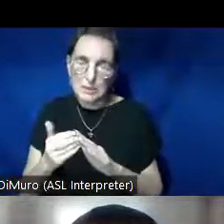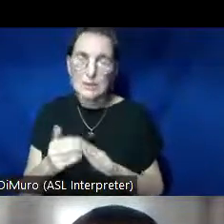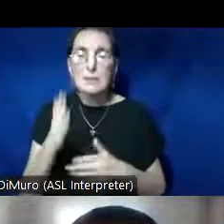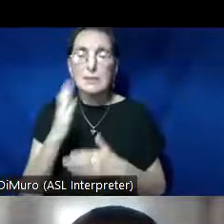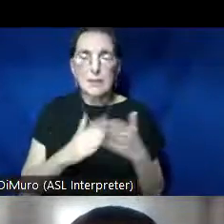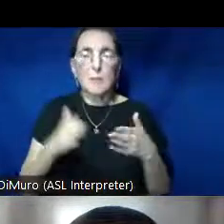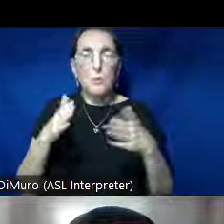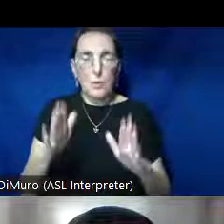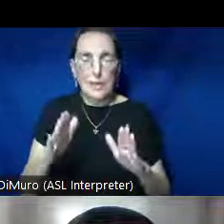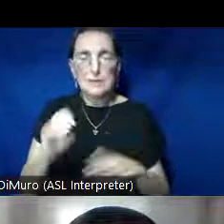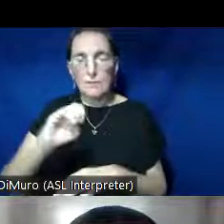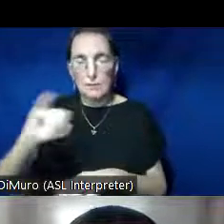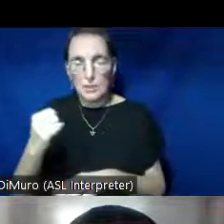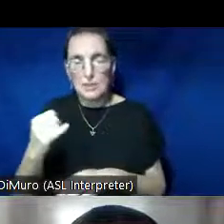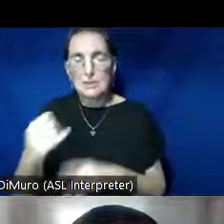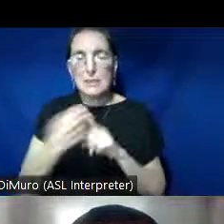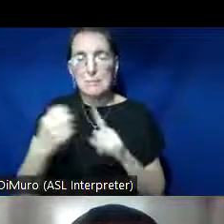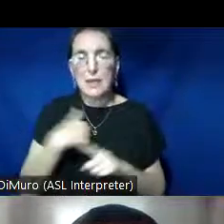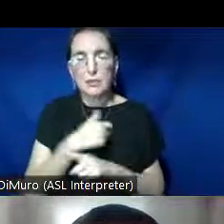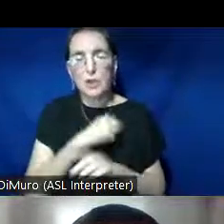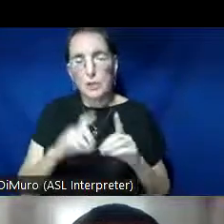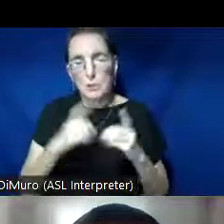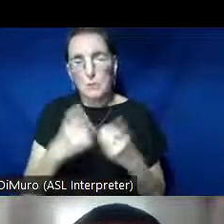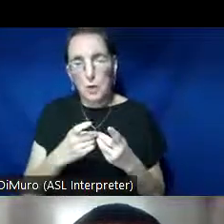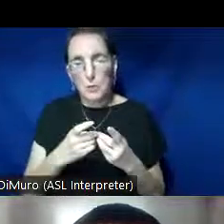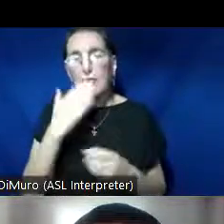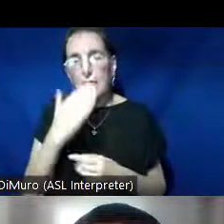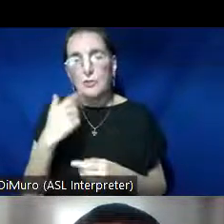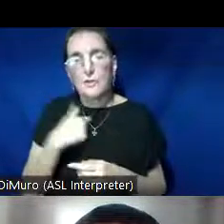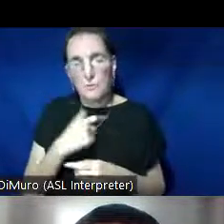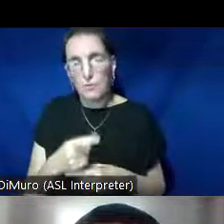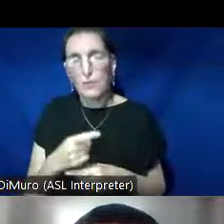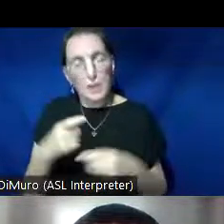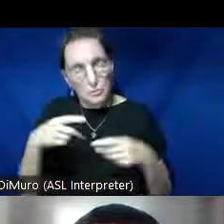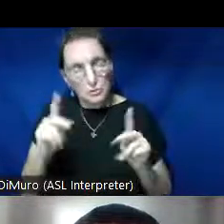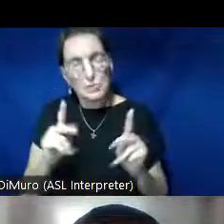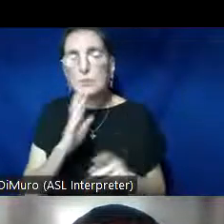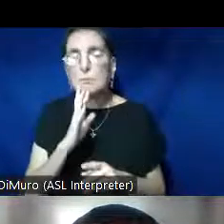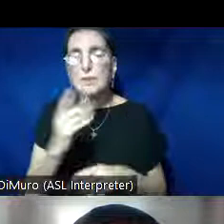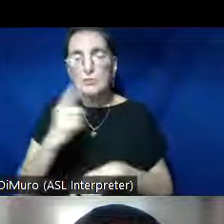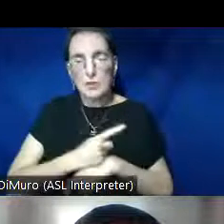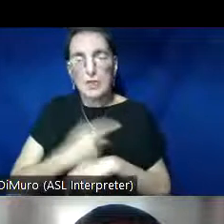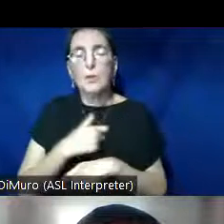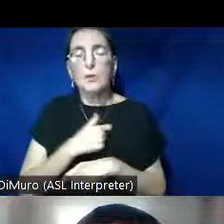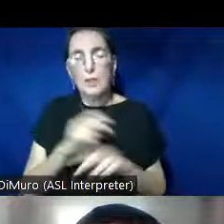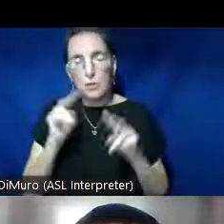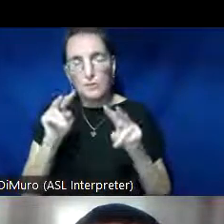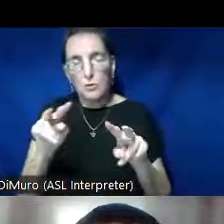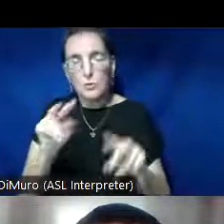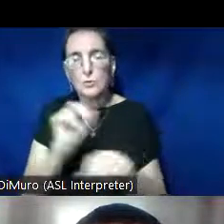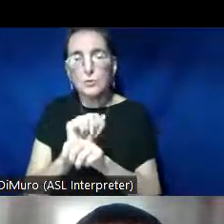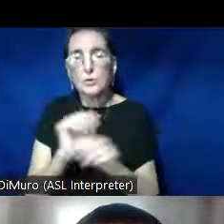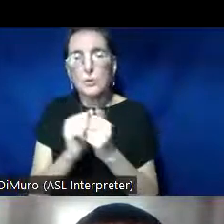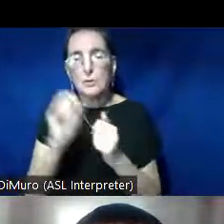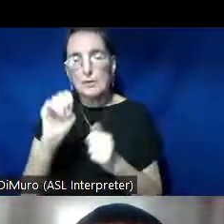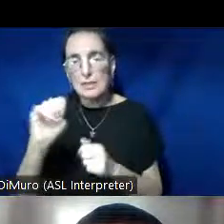forma aplicada para providenciar no chance de fala hoje, no da com vontade